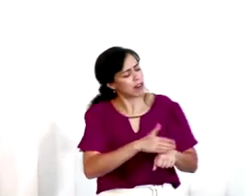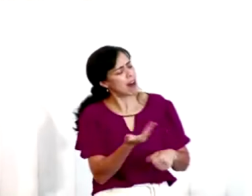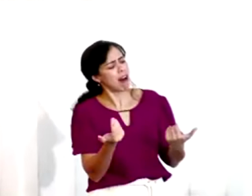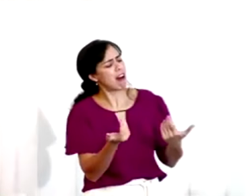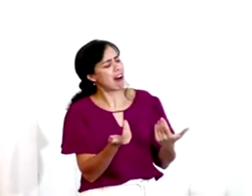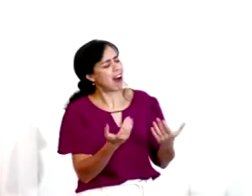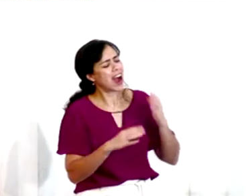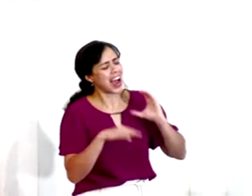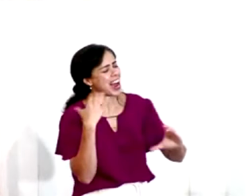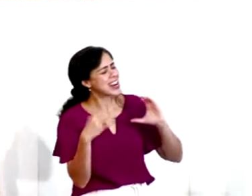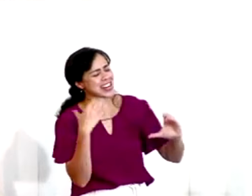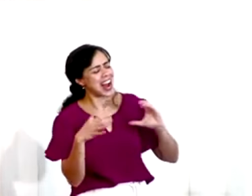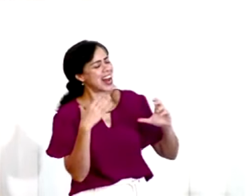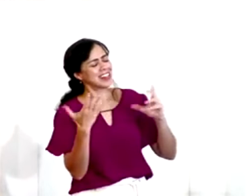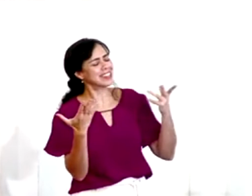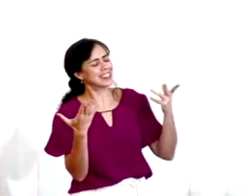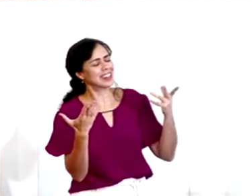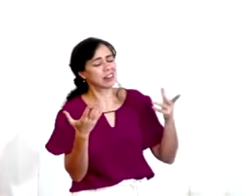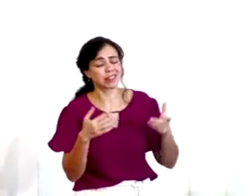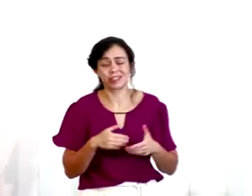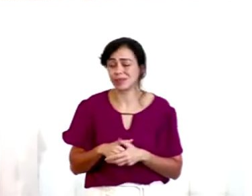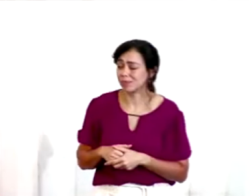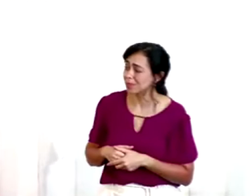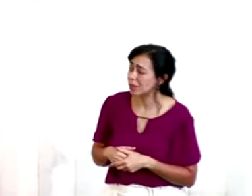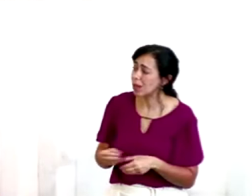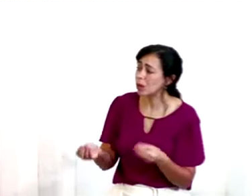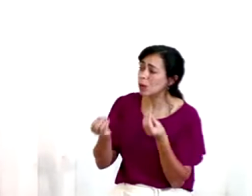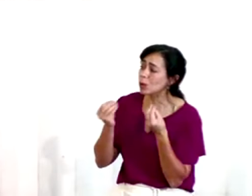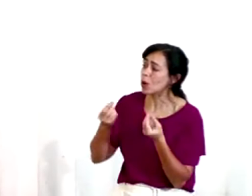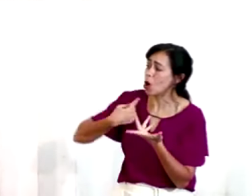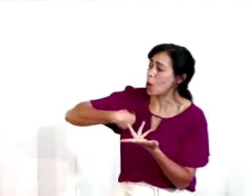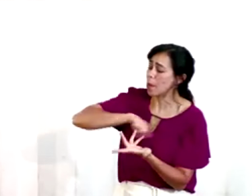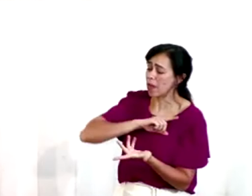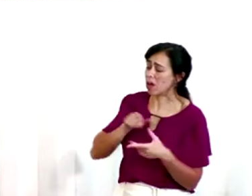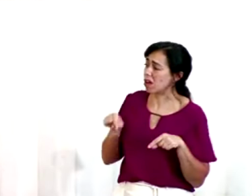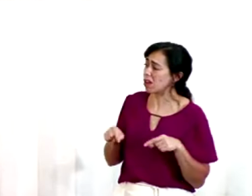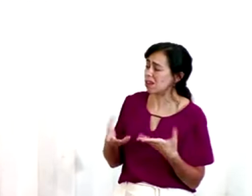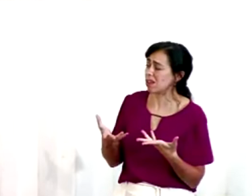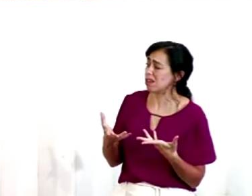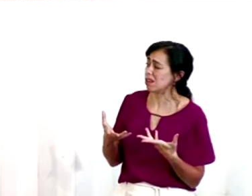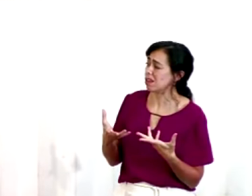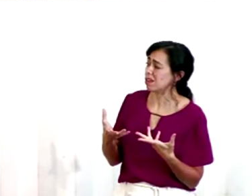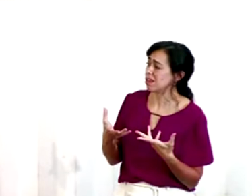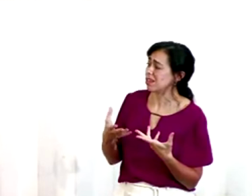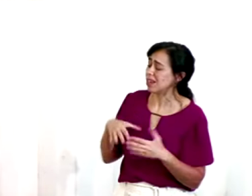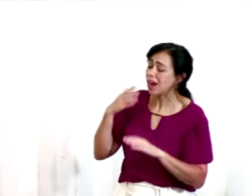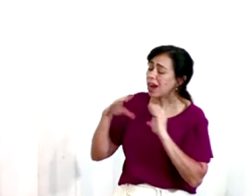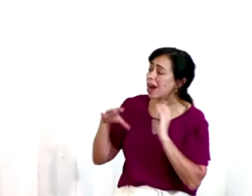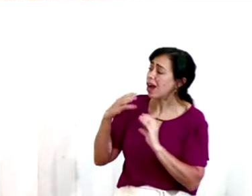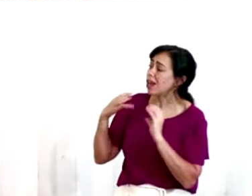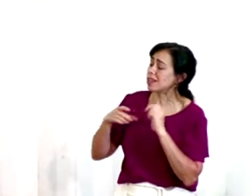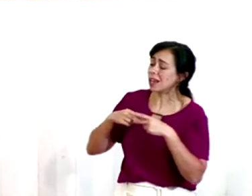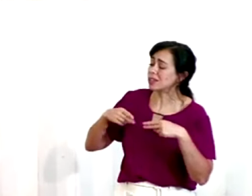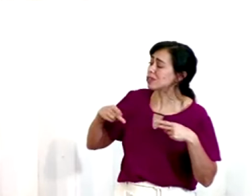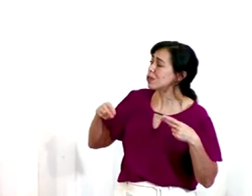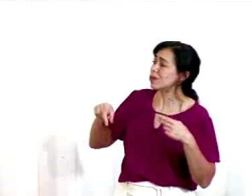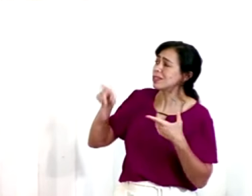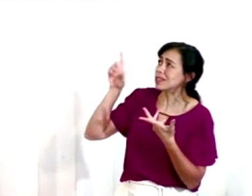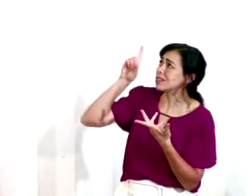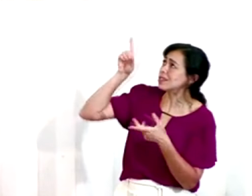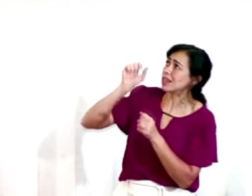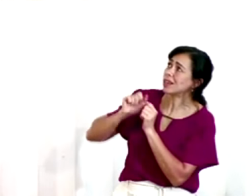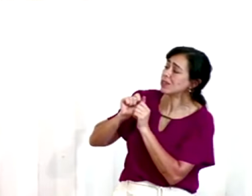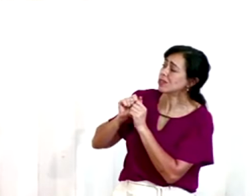Sião. E aí eles responderam: como? Como, porém, haveríamos de entoar o canto do Senhor